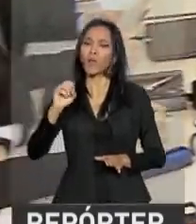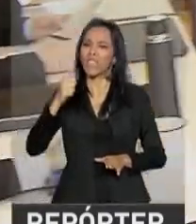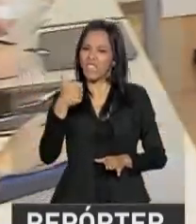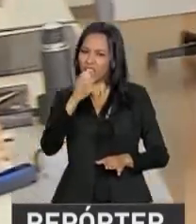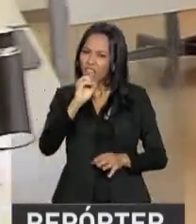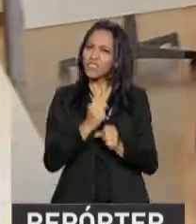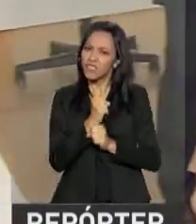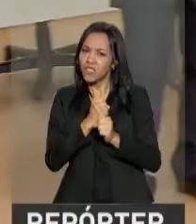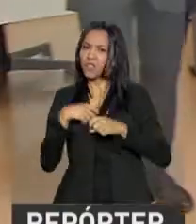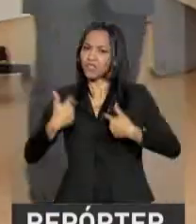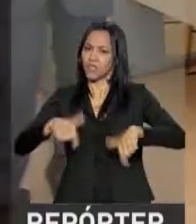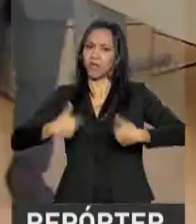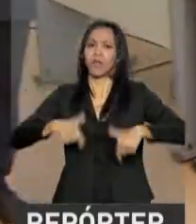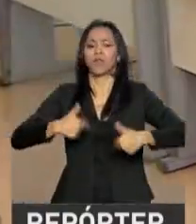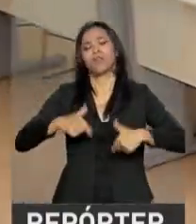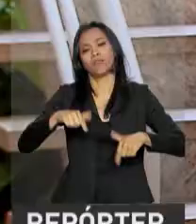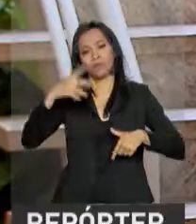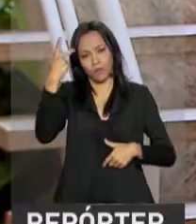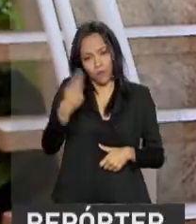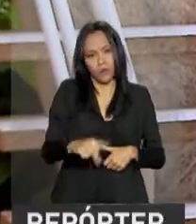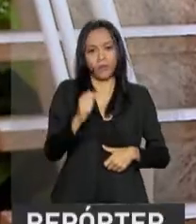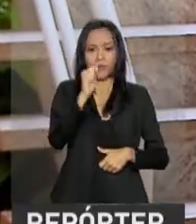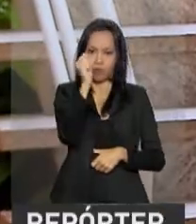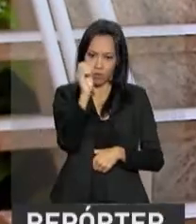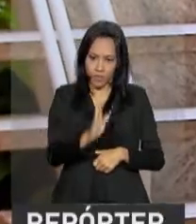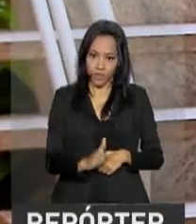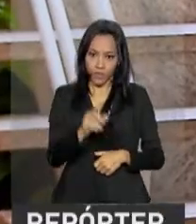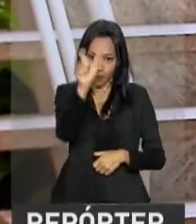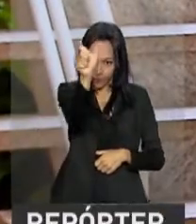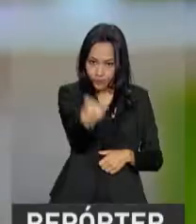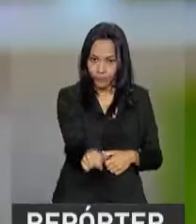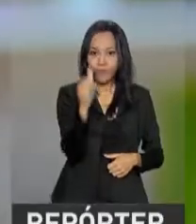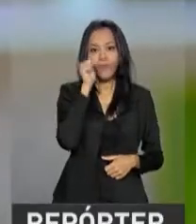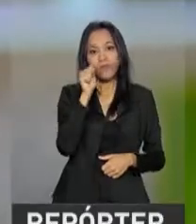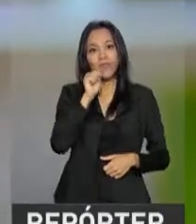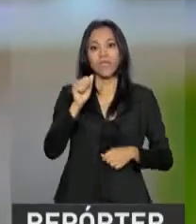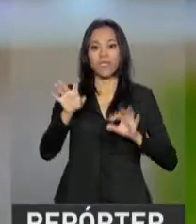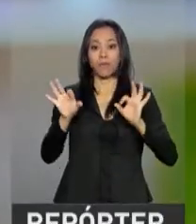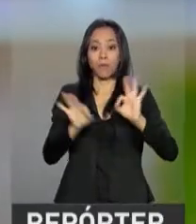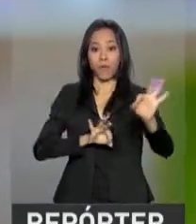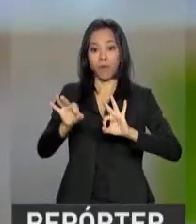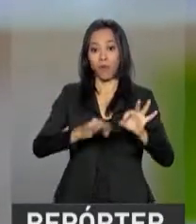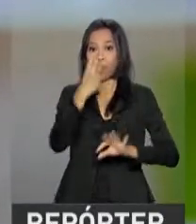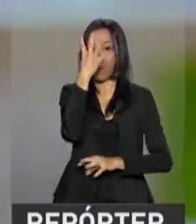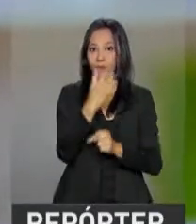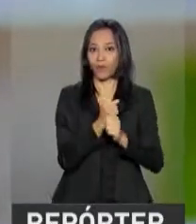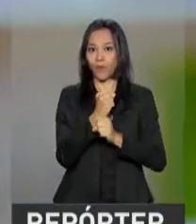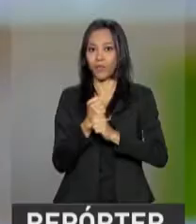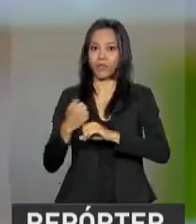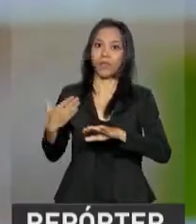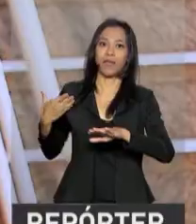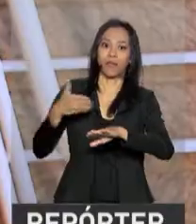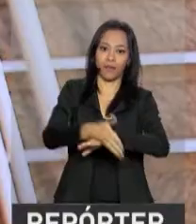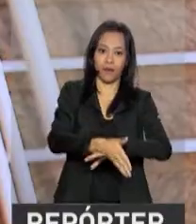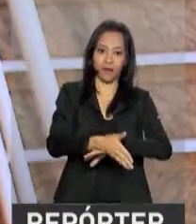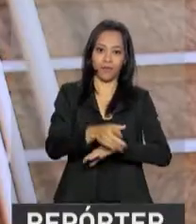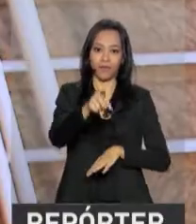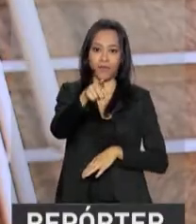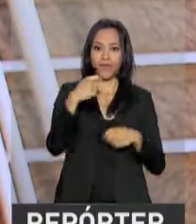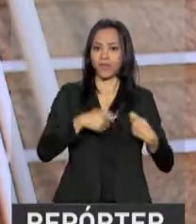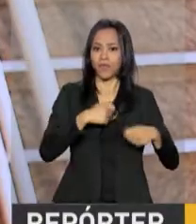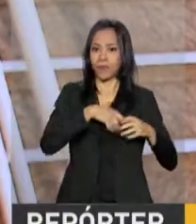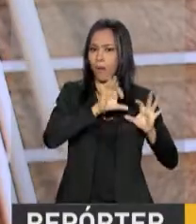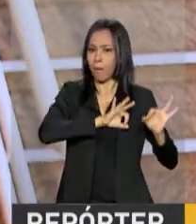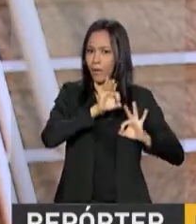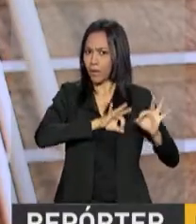a consolidar as fronteiras do país. A Érica se preparou por 4 anos para entrar na carreira. Tive que fazer uma